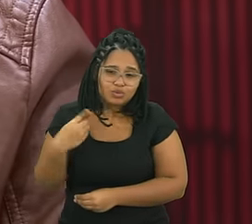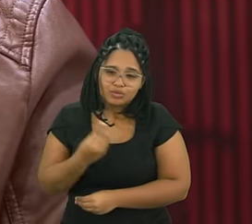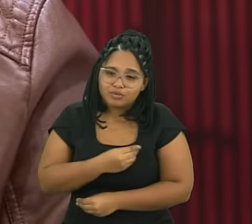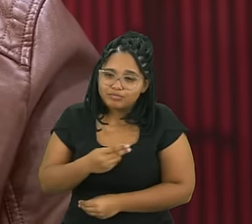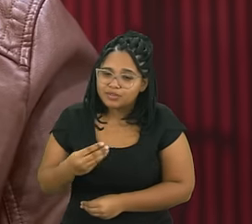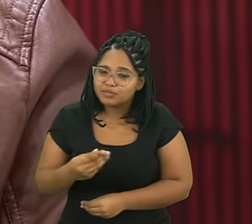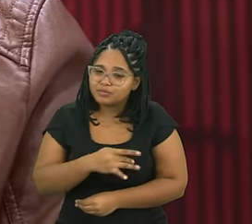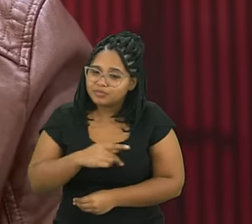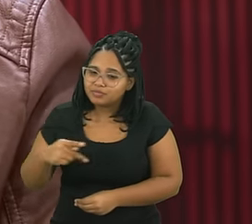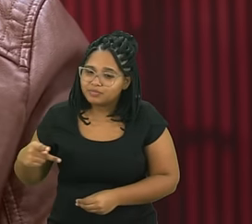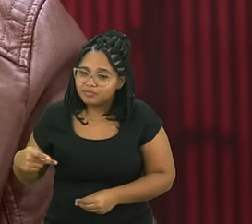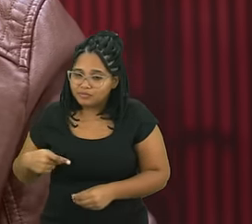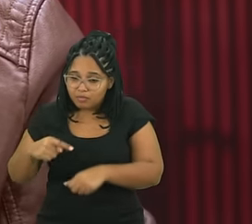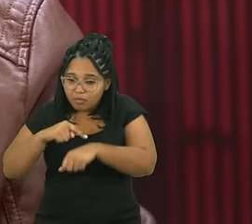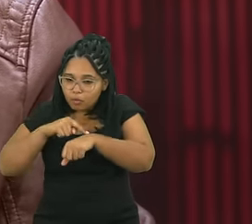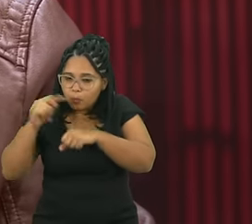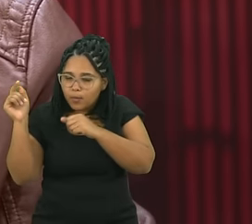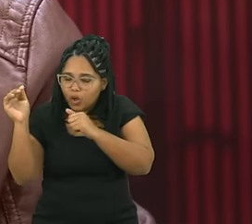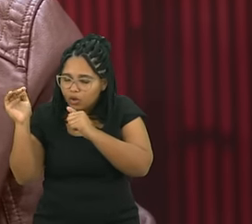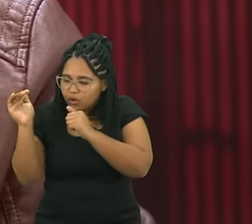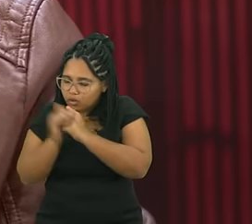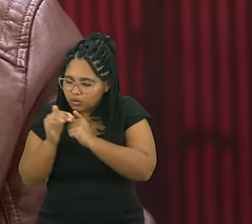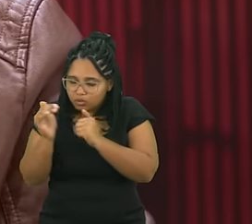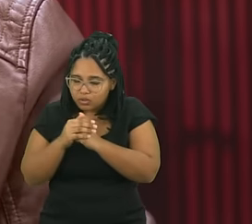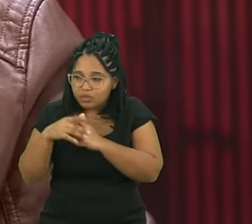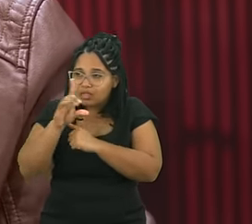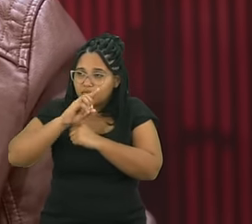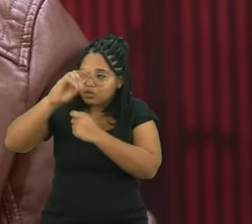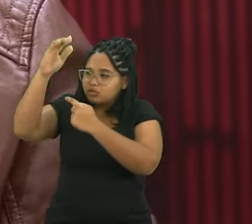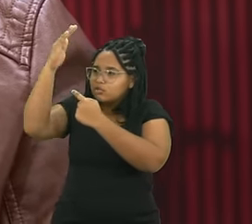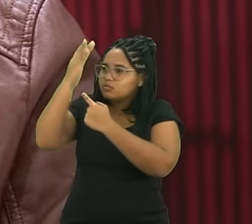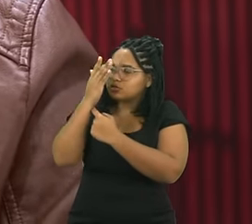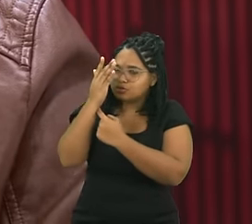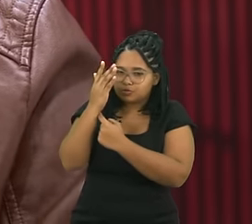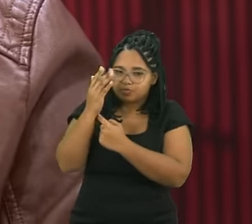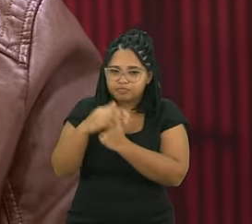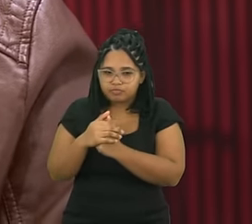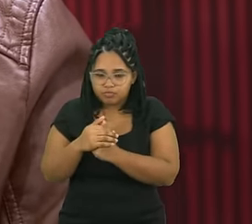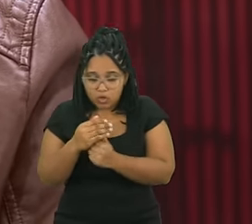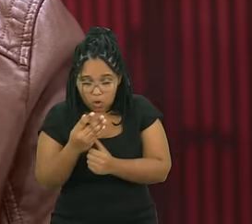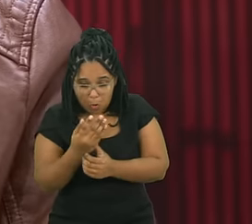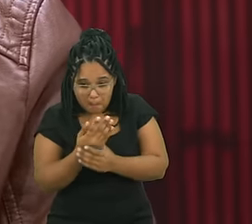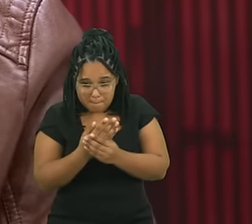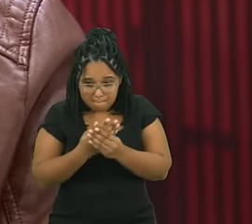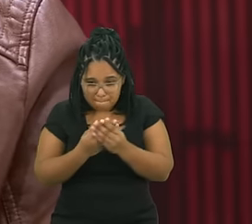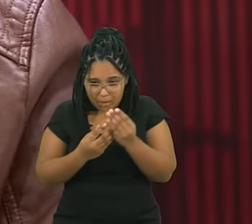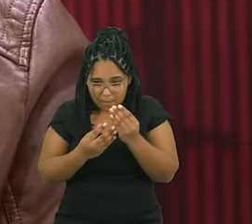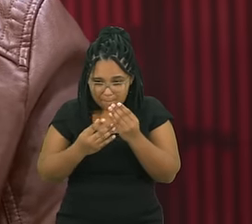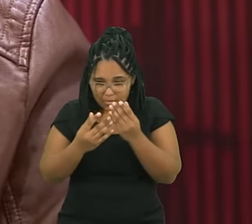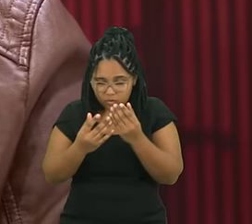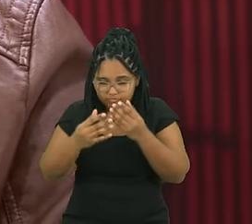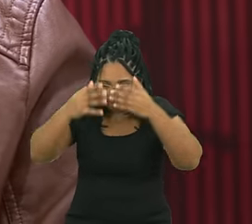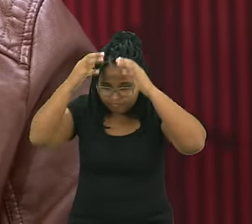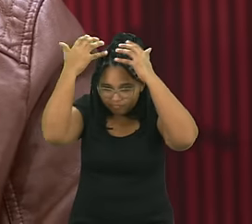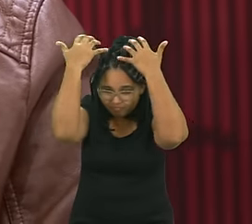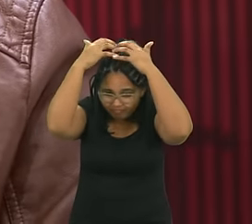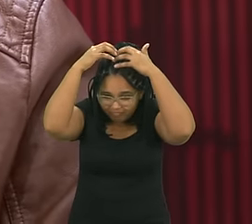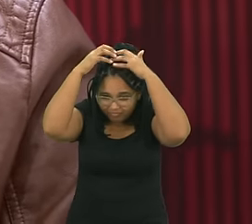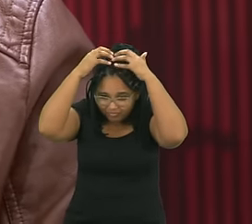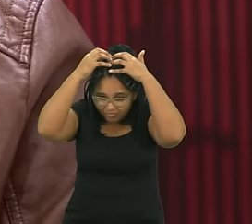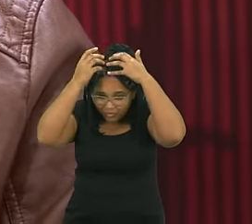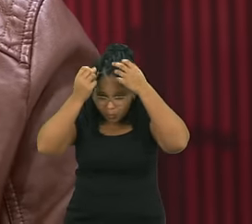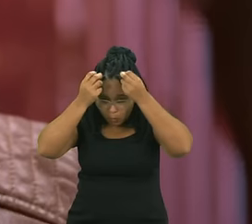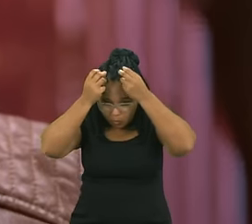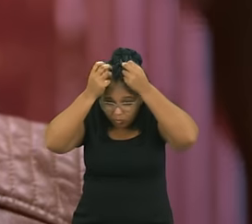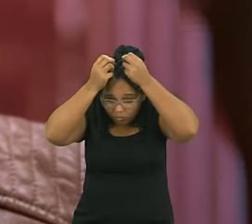momento da oração, Deus me trouxe em visão uma mão pegando aquele caroço, aquele tumor,